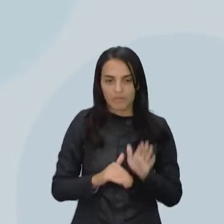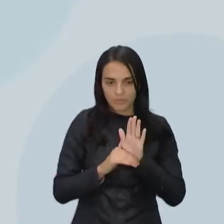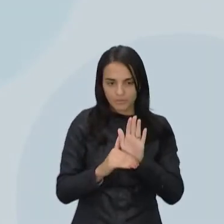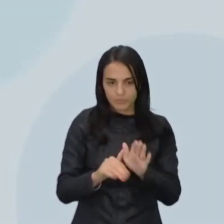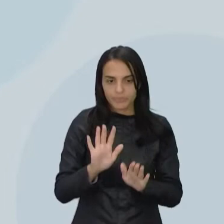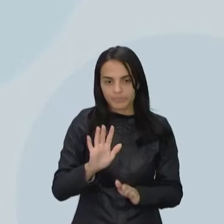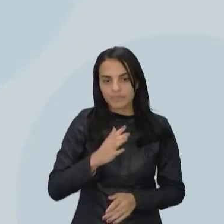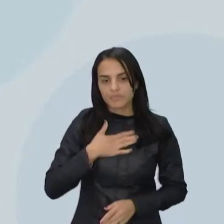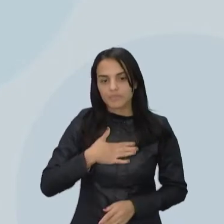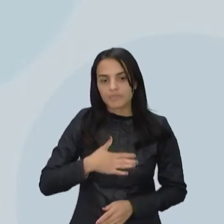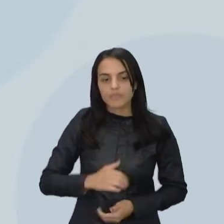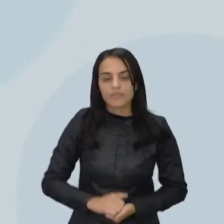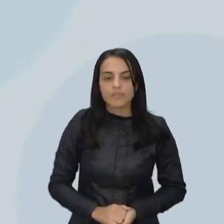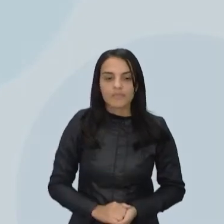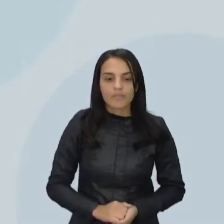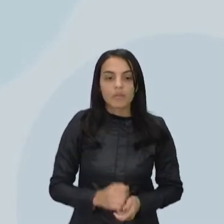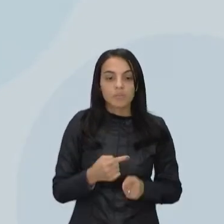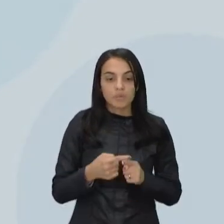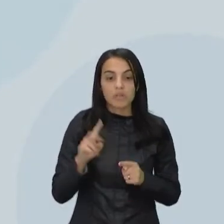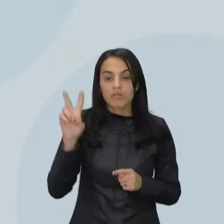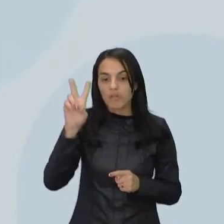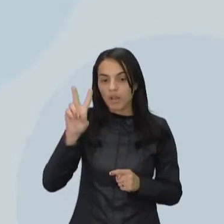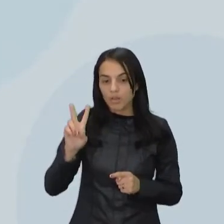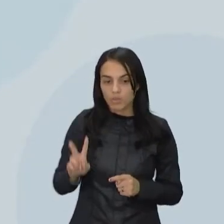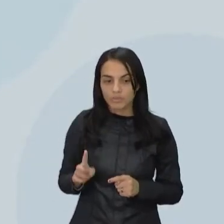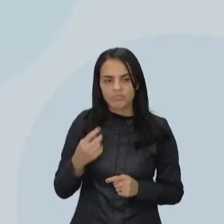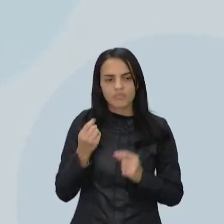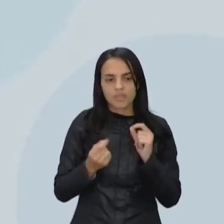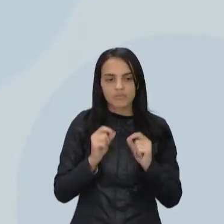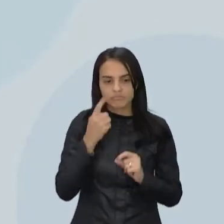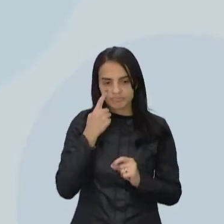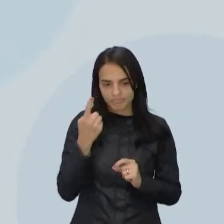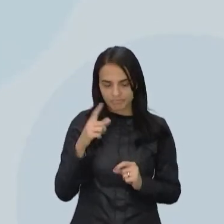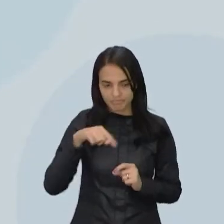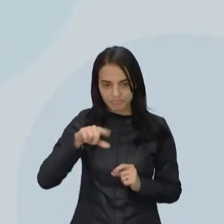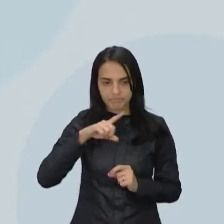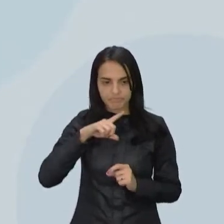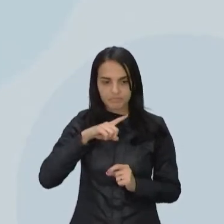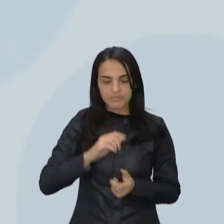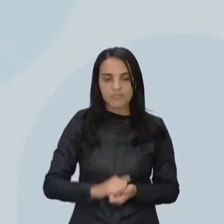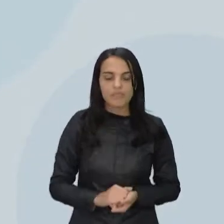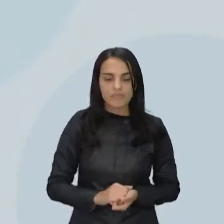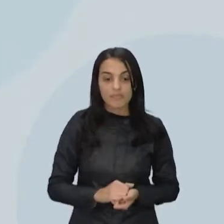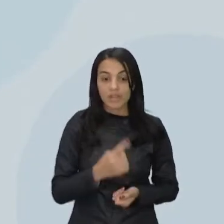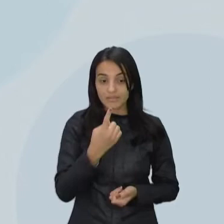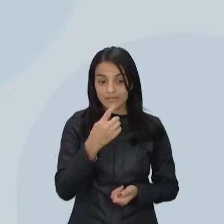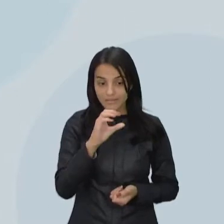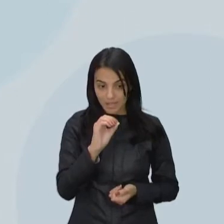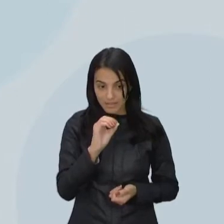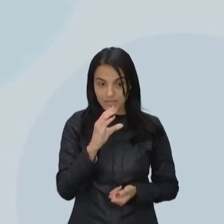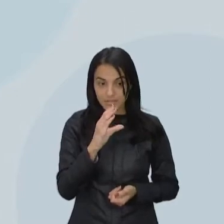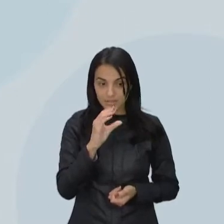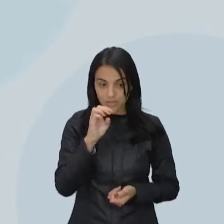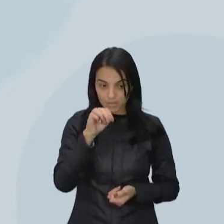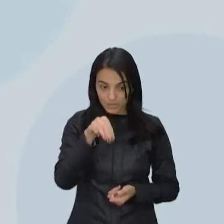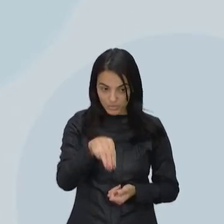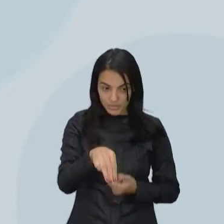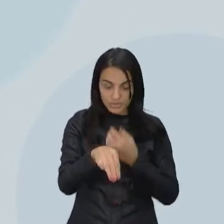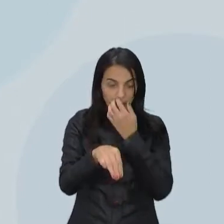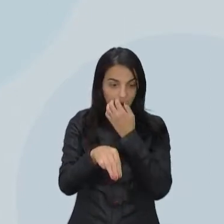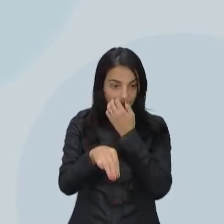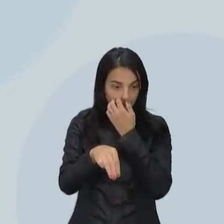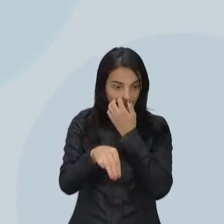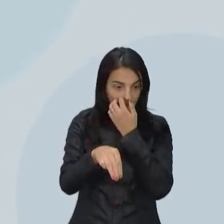ó. Por que está aquele valor ali da frente? Aí a gente tem o seguinte, ó, 10 centímetros,